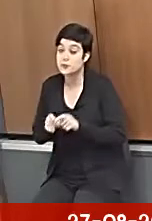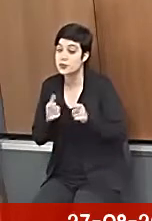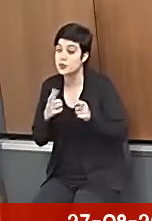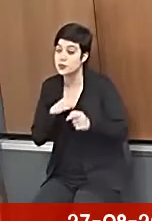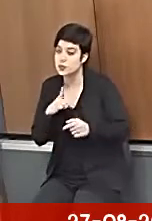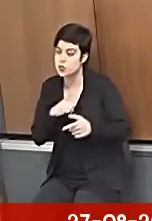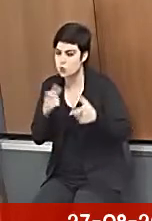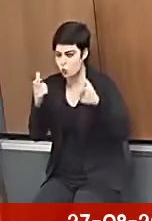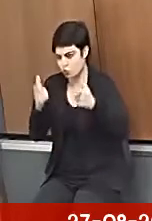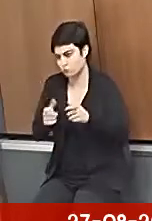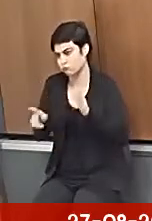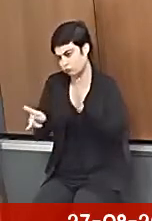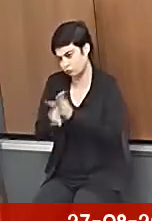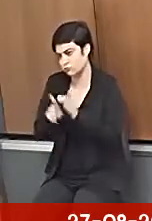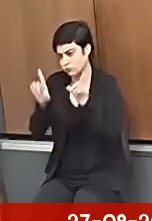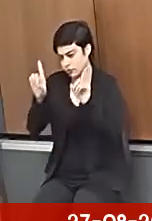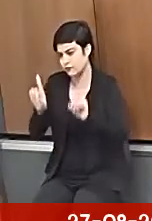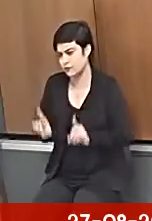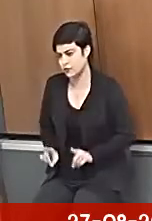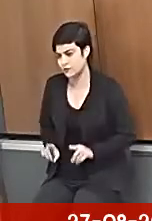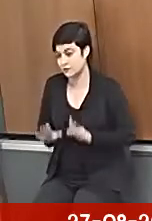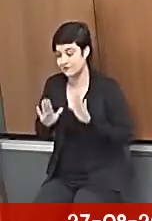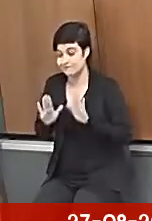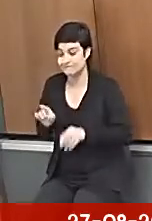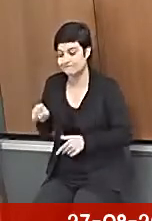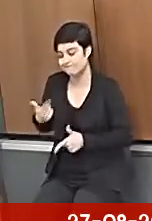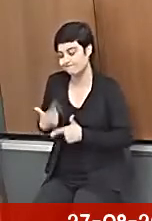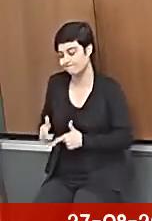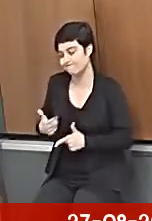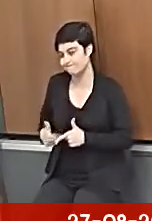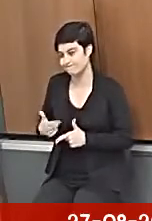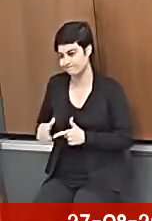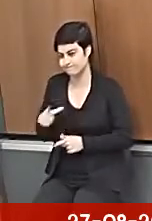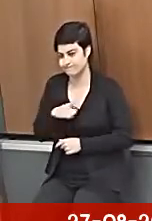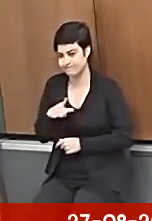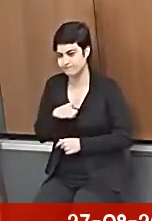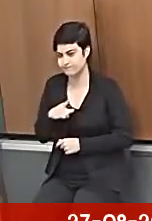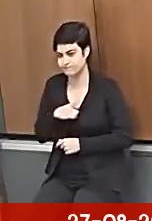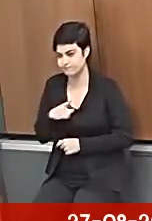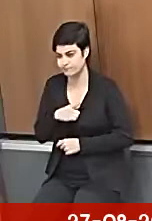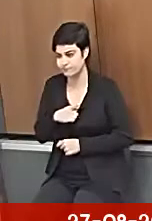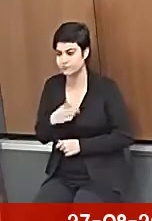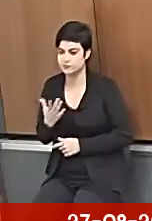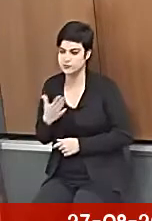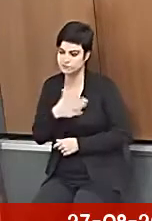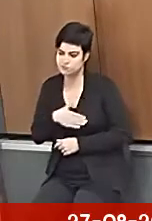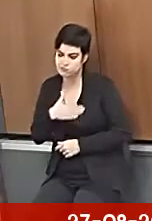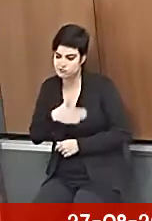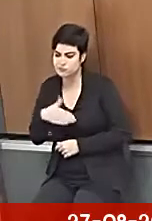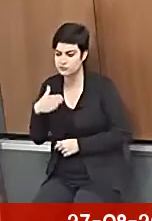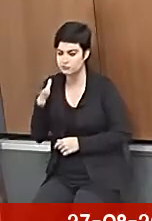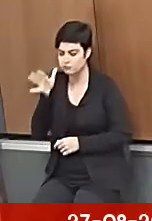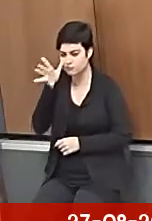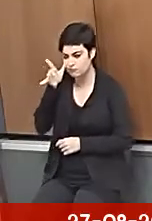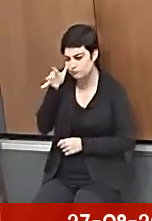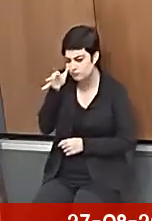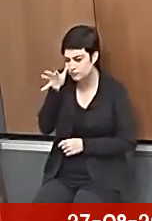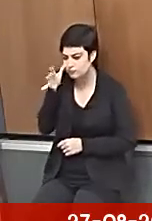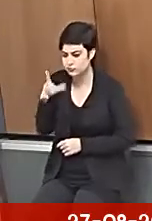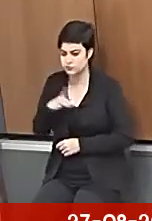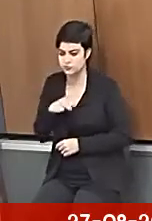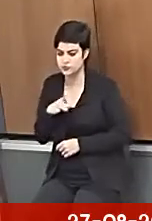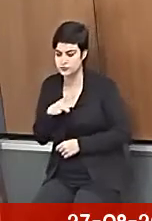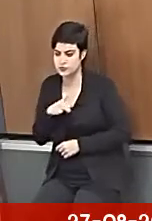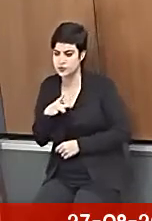tribuna porque é um problema espaço tribuna é um espaço nobre gostou de ver o jogo que tem um show antes